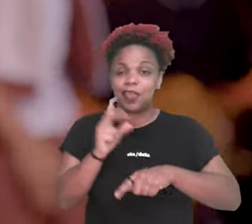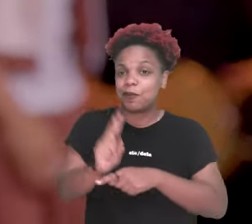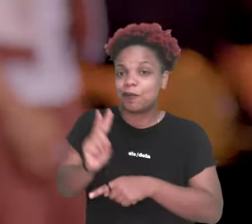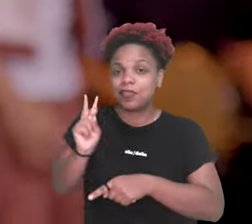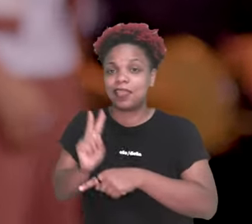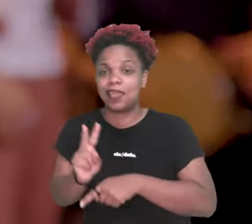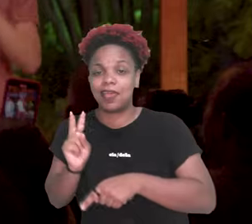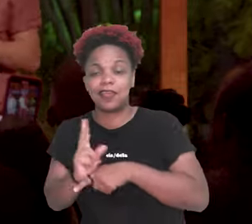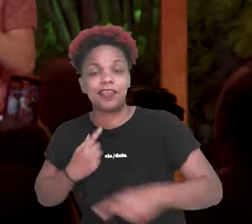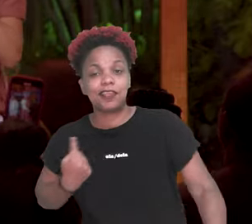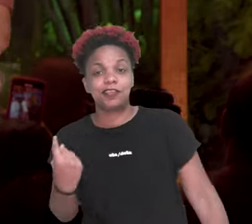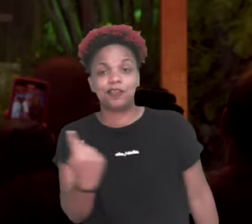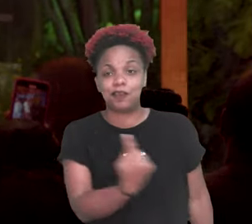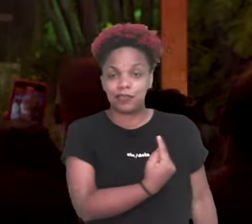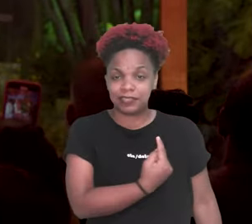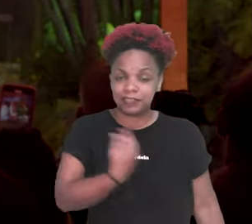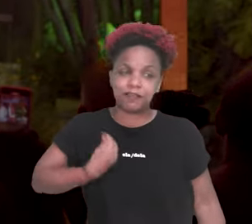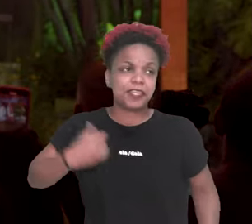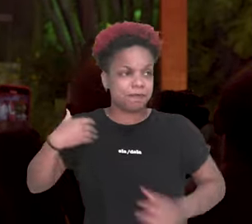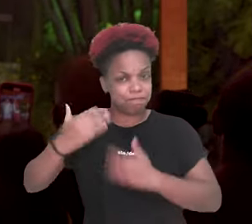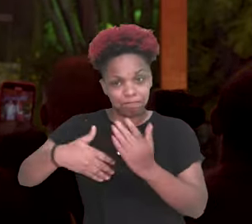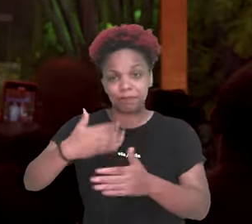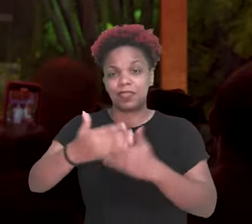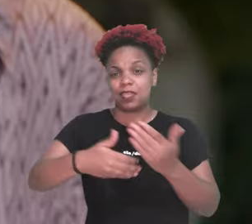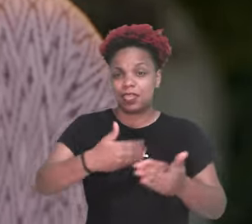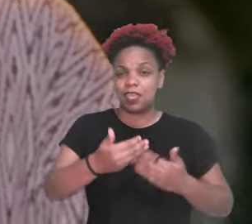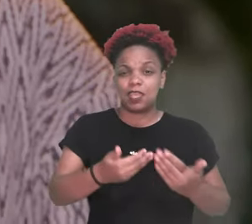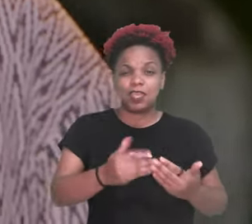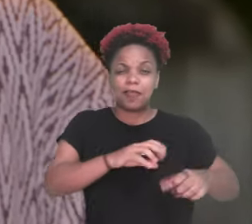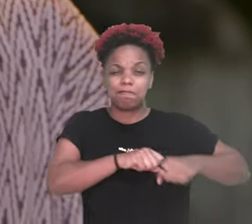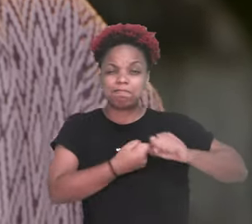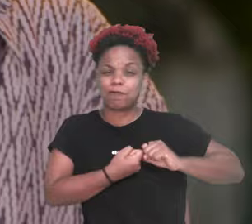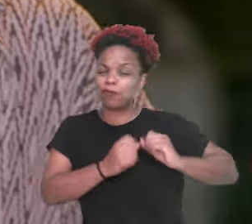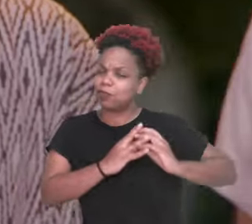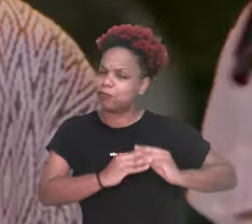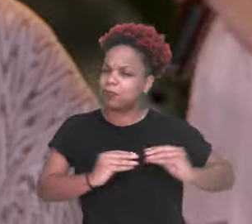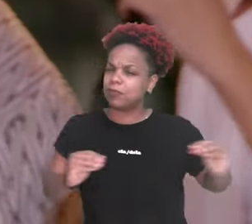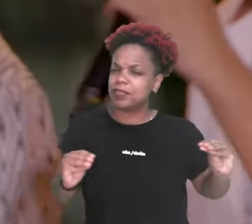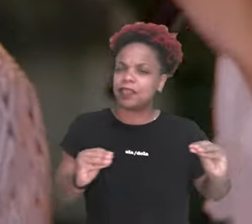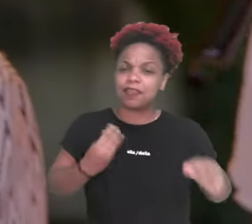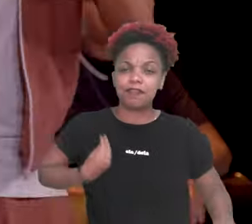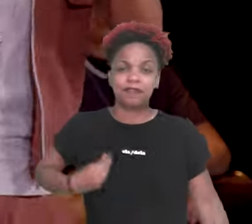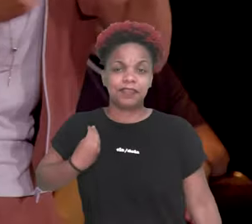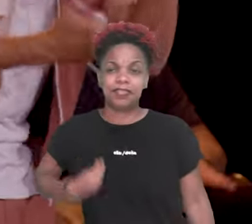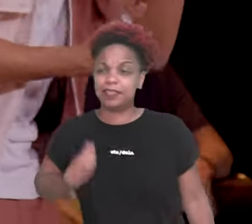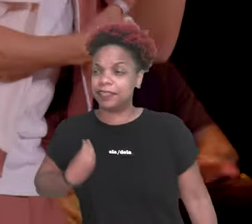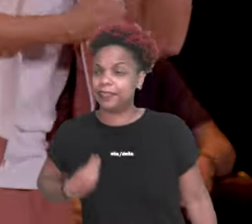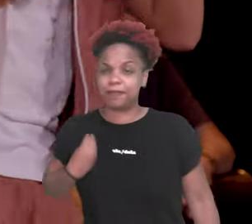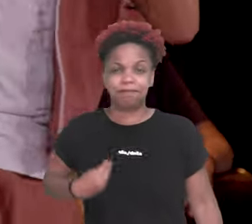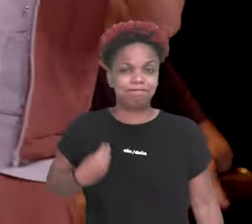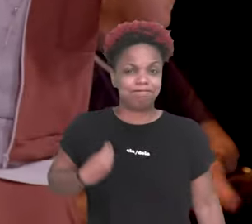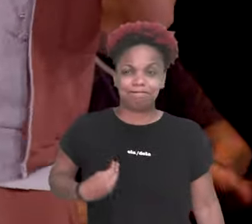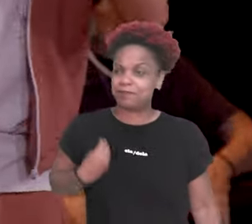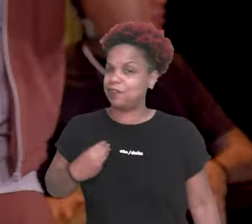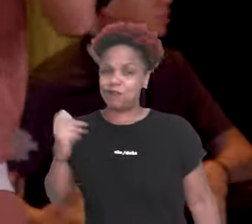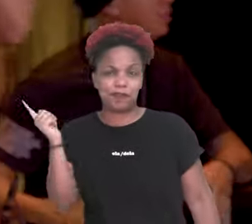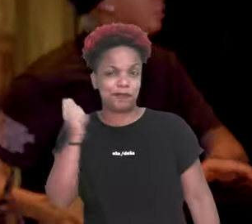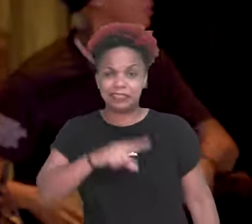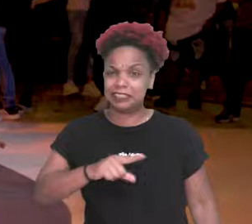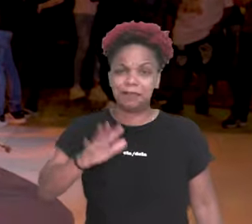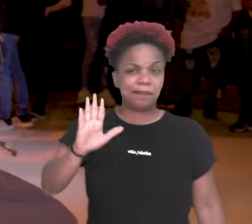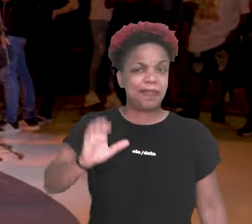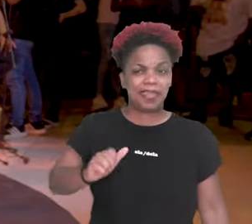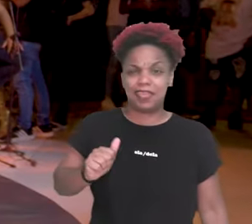nossas vidas. Cicatrizar de vez essa ferida. Essa vida bandida não vai te